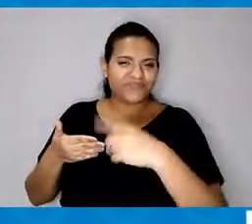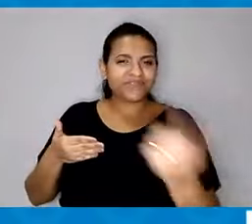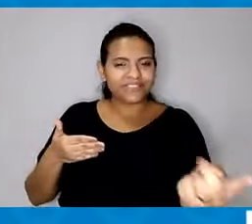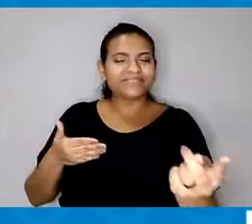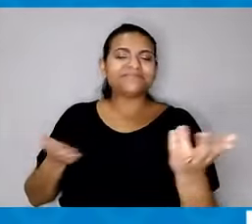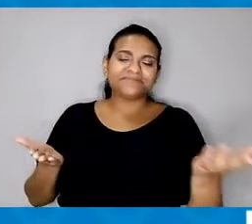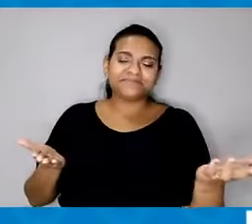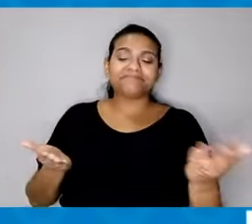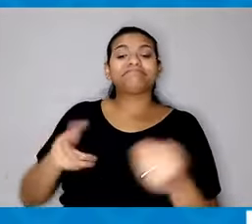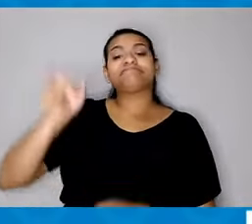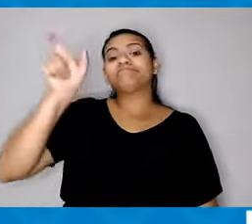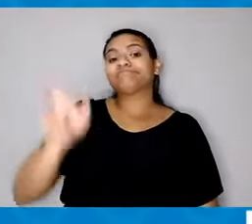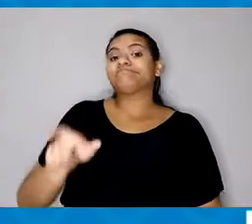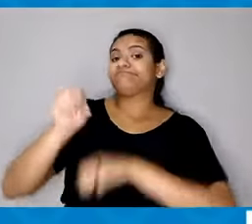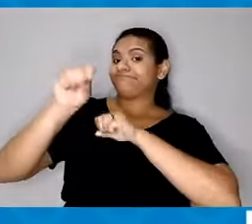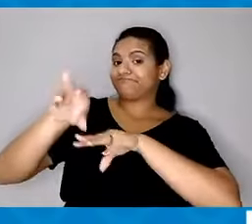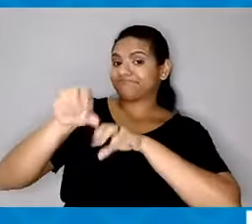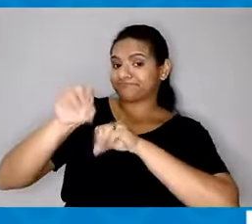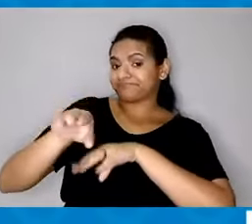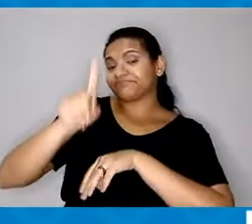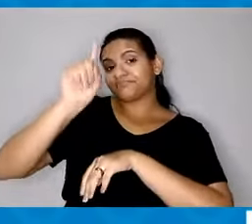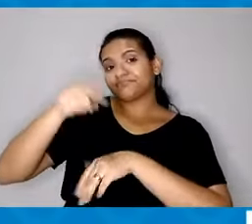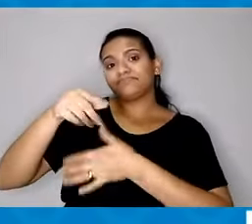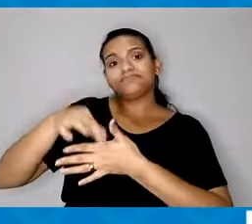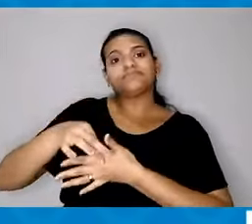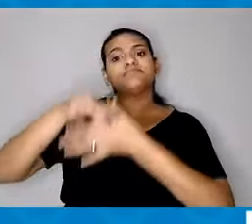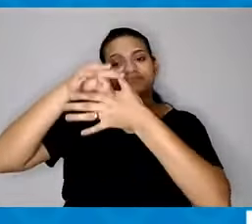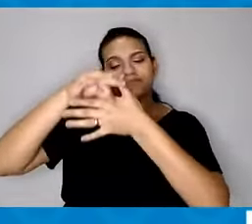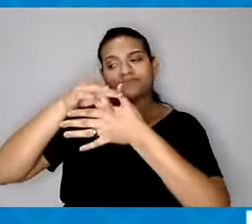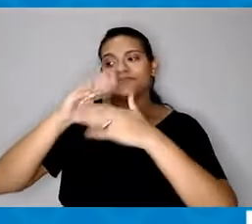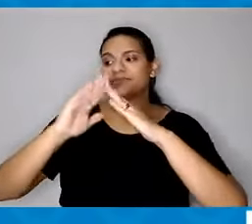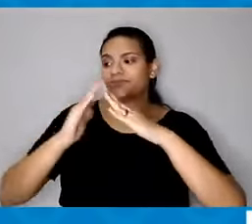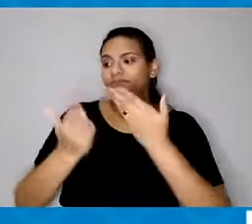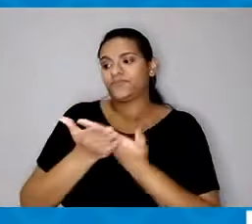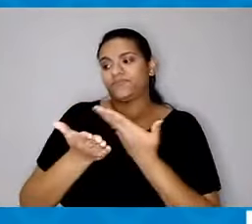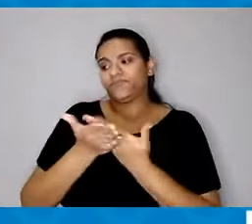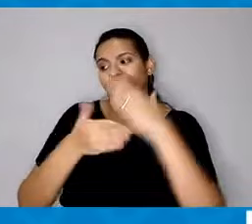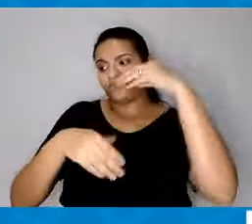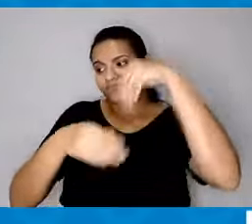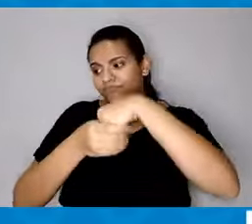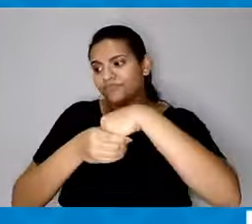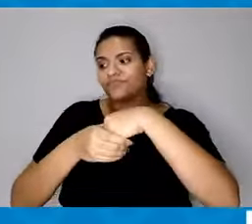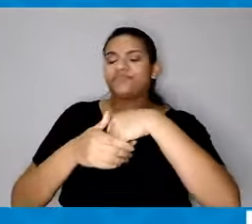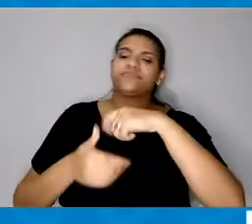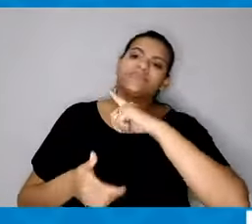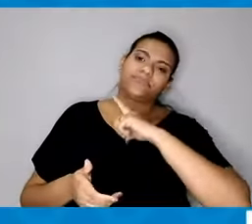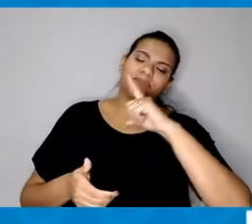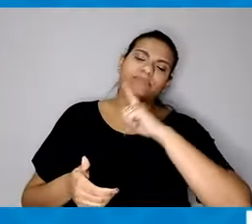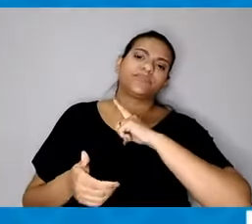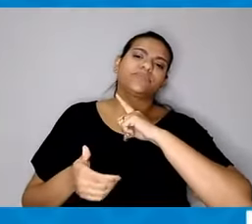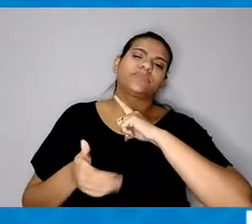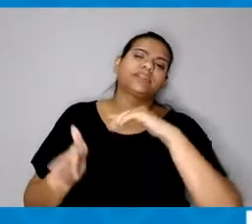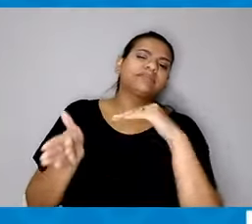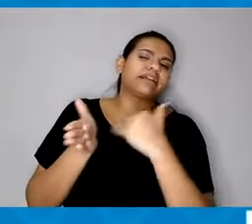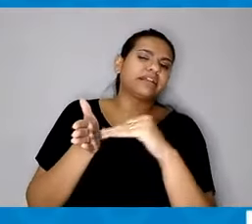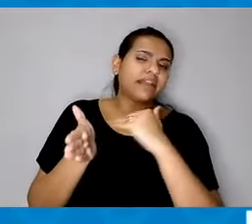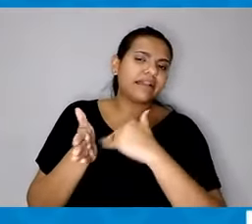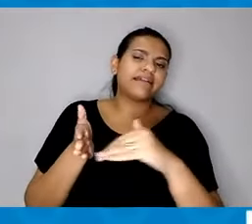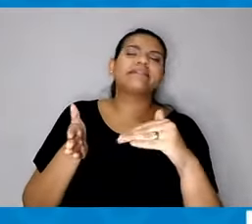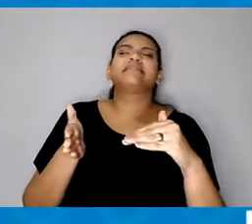e aí tem os líderes da rede e os líderes no sistema público, que são os secretários, que